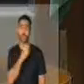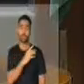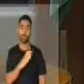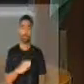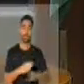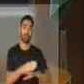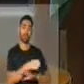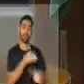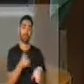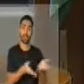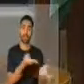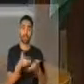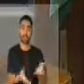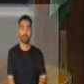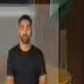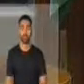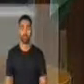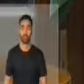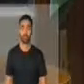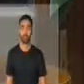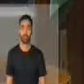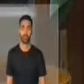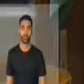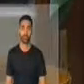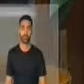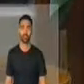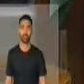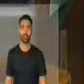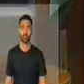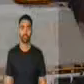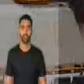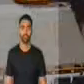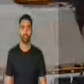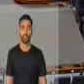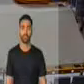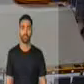a cuidado da sua família. Era isso.